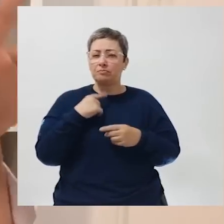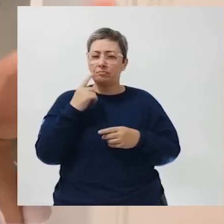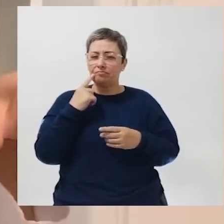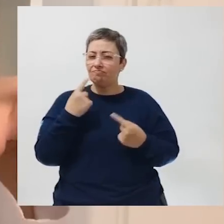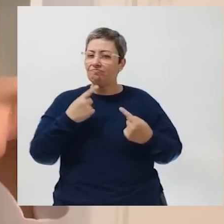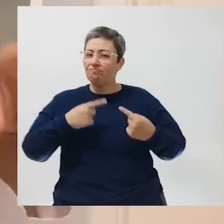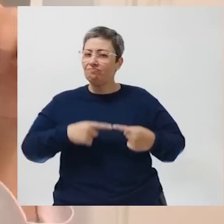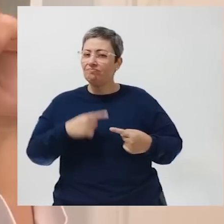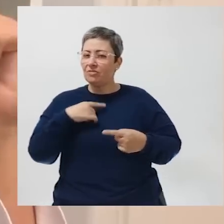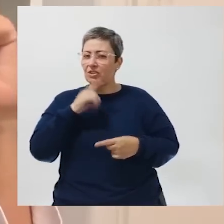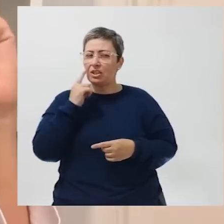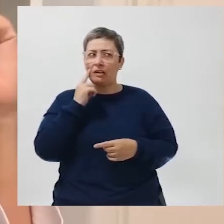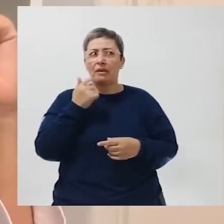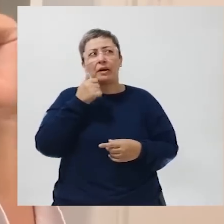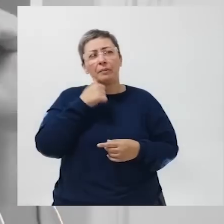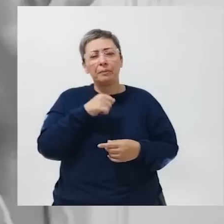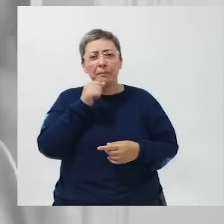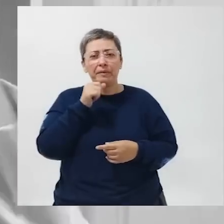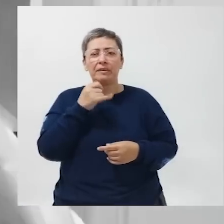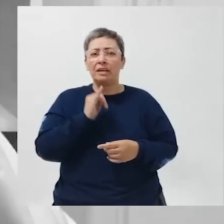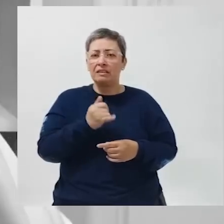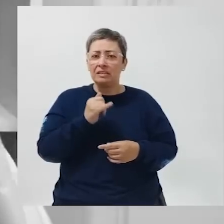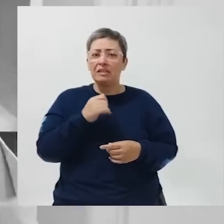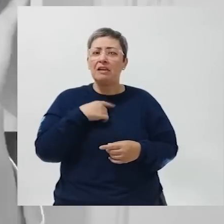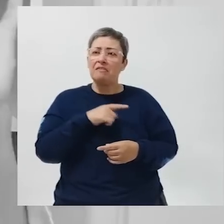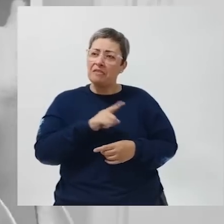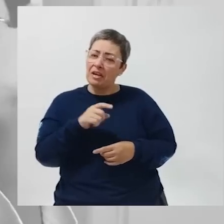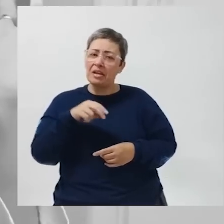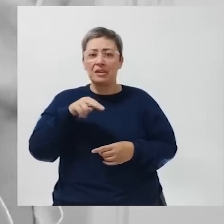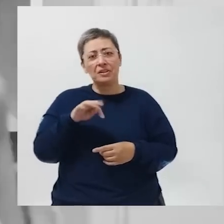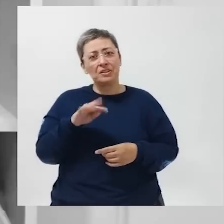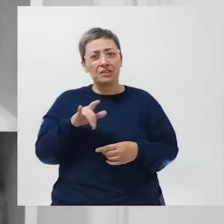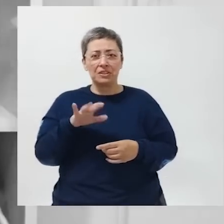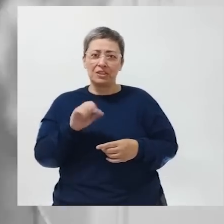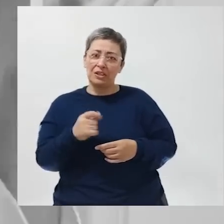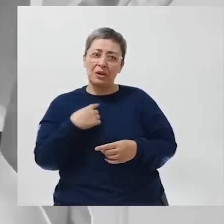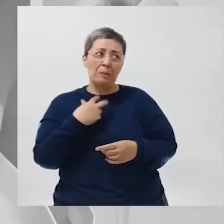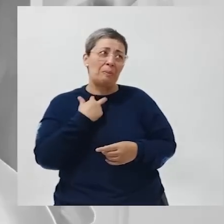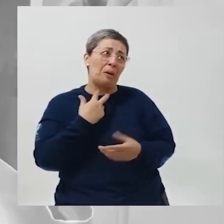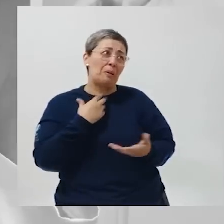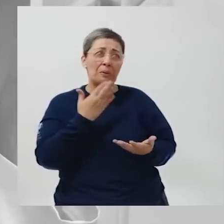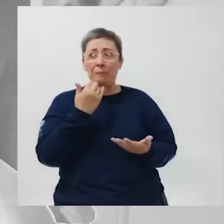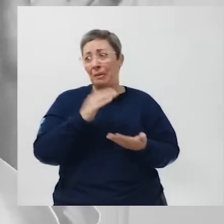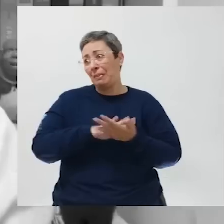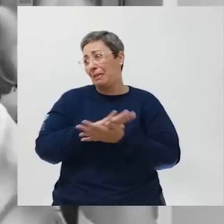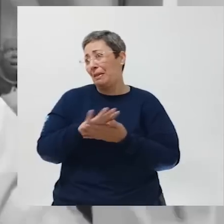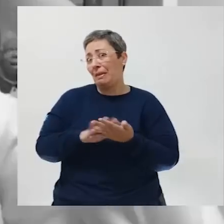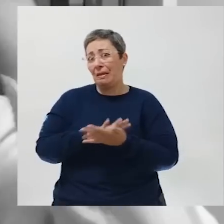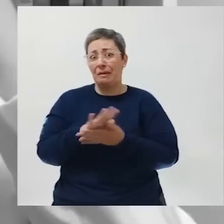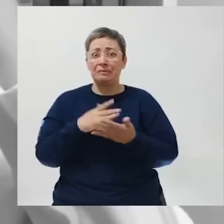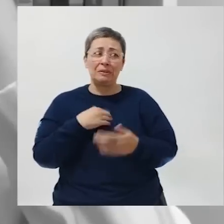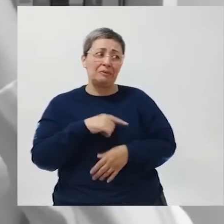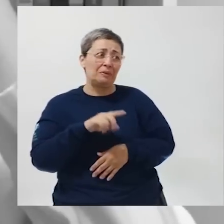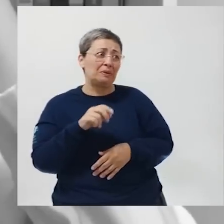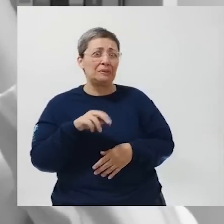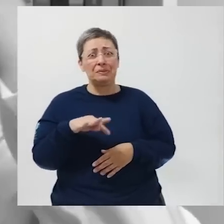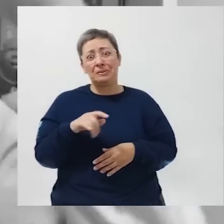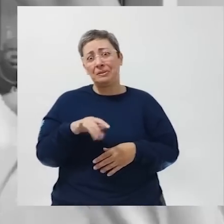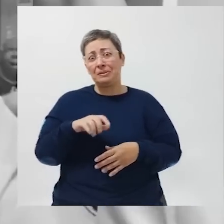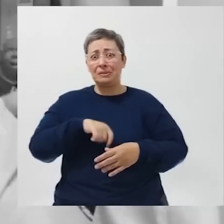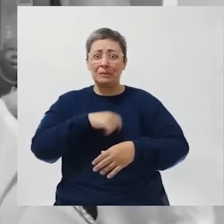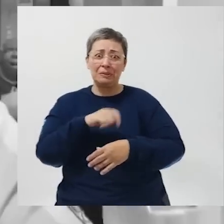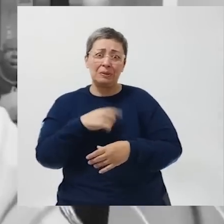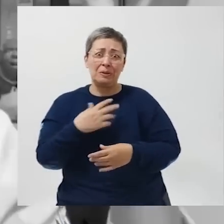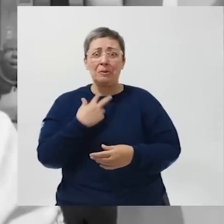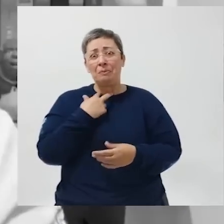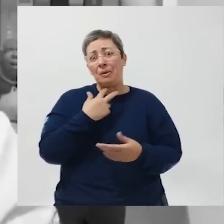alguns de vocês já ouviu a mãe falando: fui na nutricionista, eu não posso mais comer nada. Fui na nutricionista